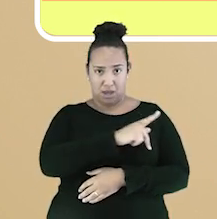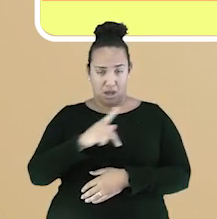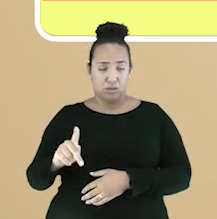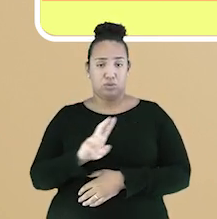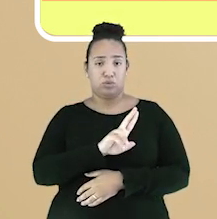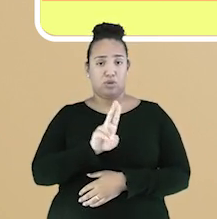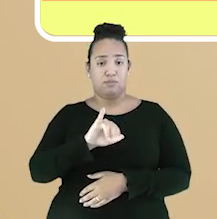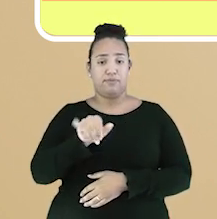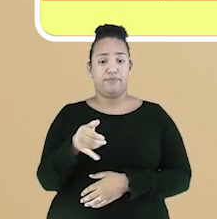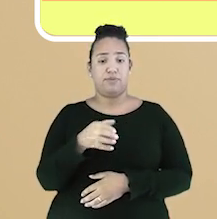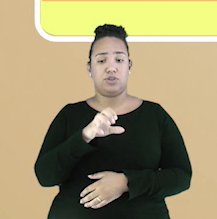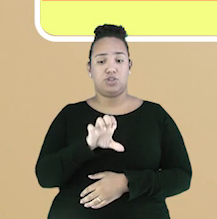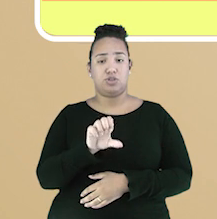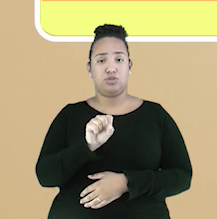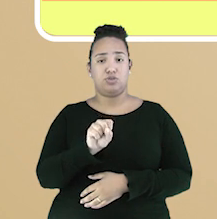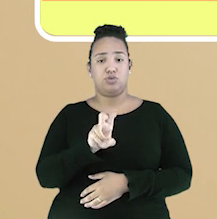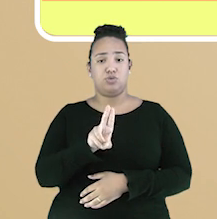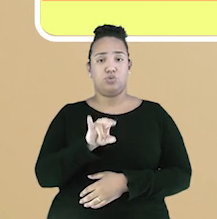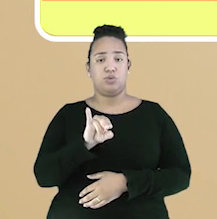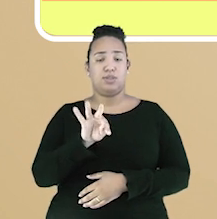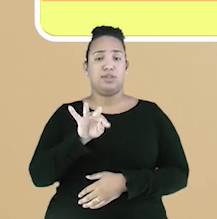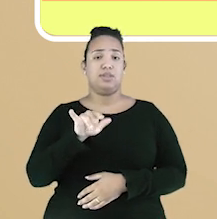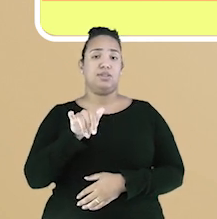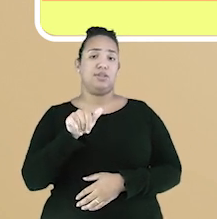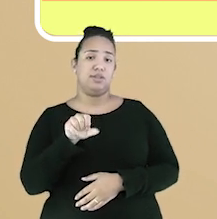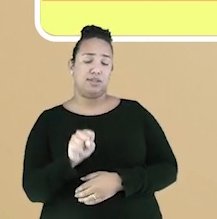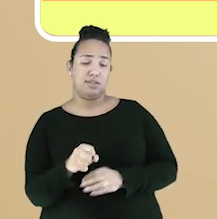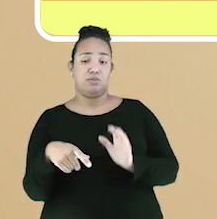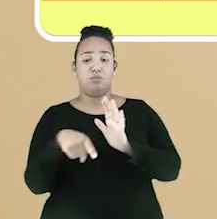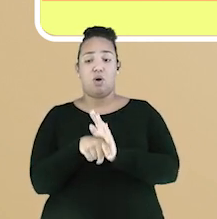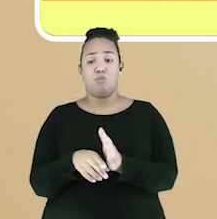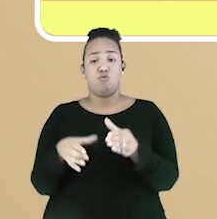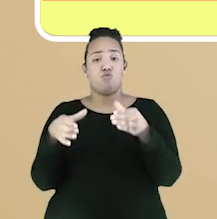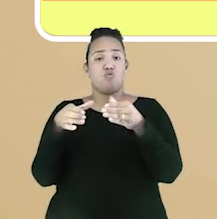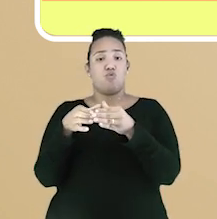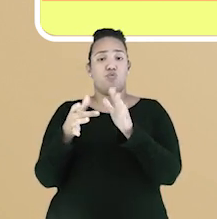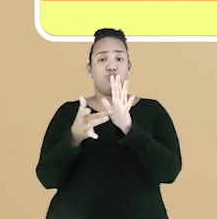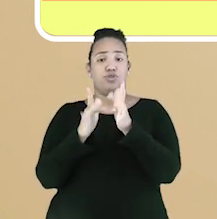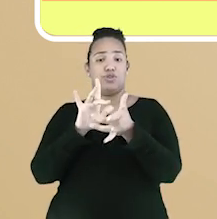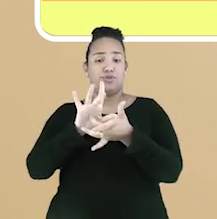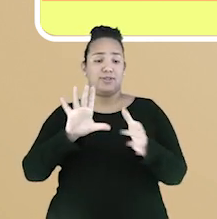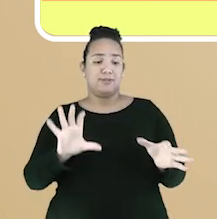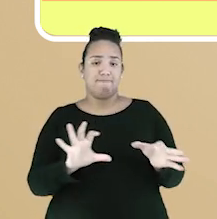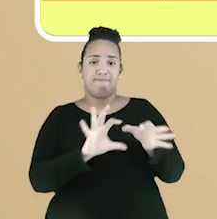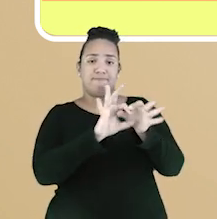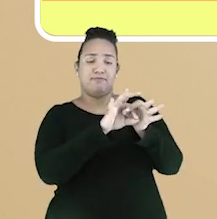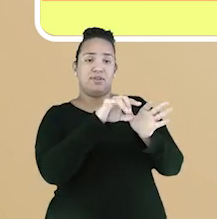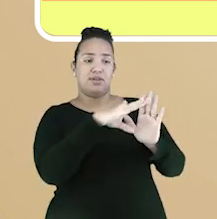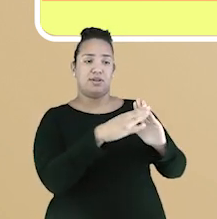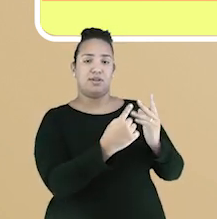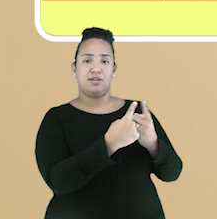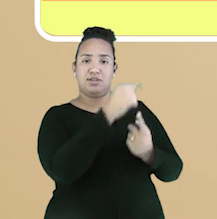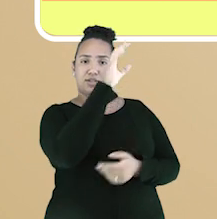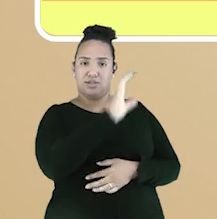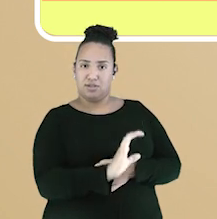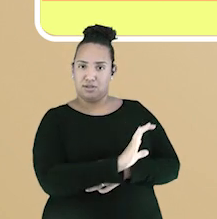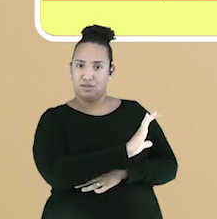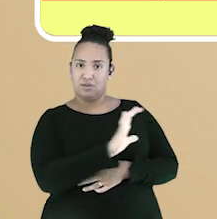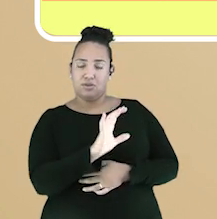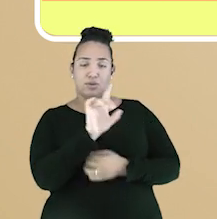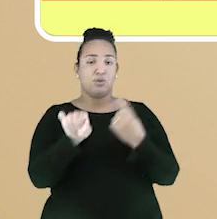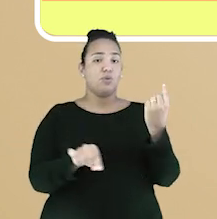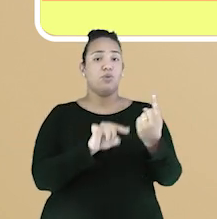que pertenciam à Companhia de Jesus, uma ordem religiosa vinculada à Igreja Católica que tinha